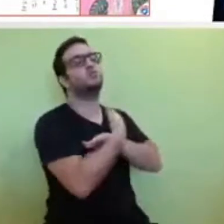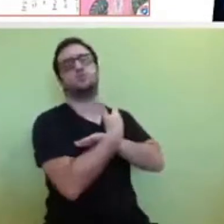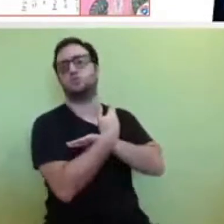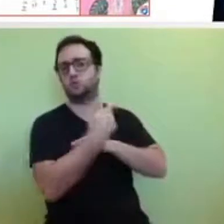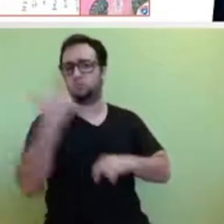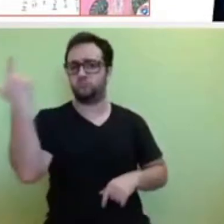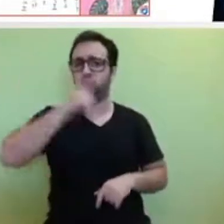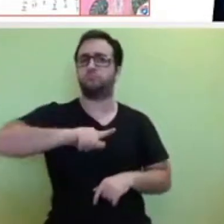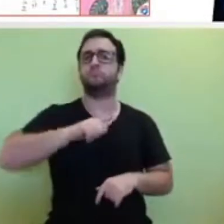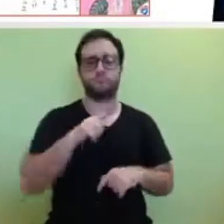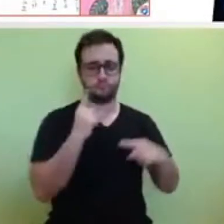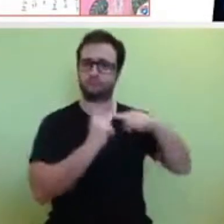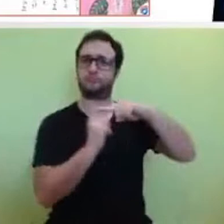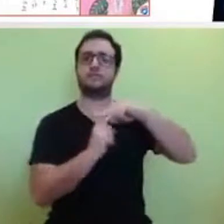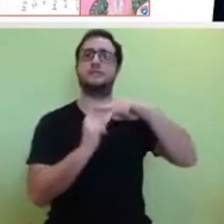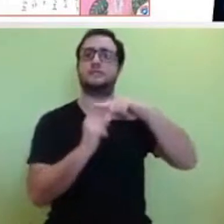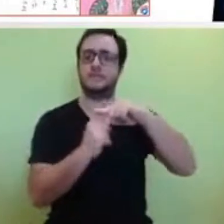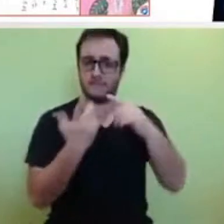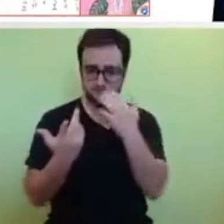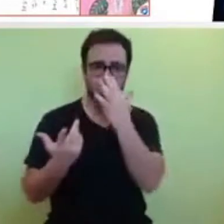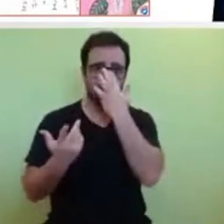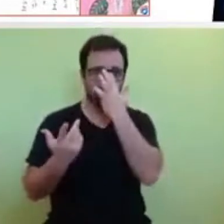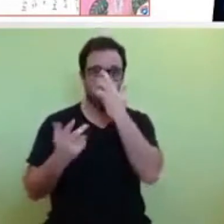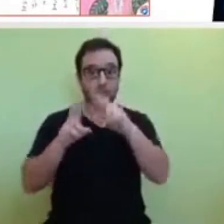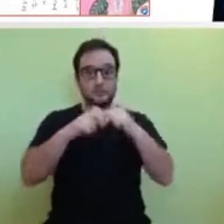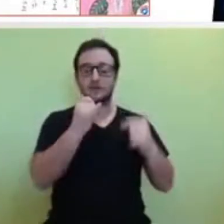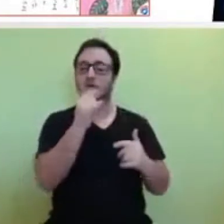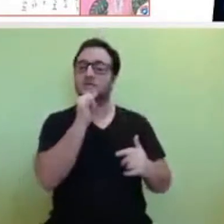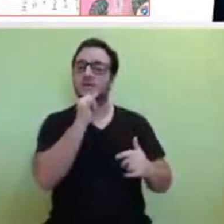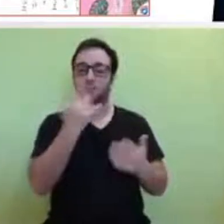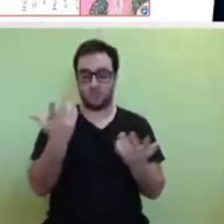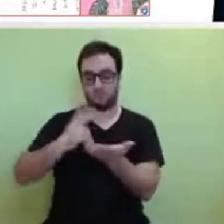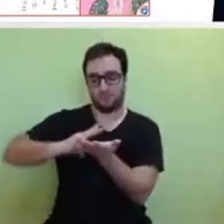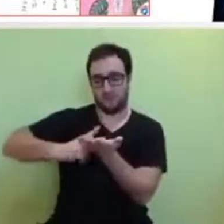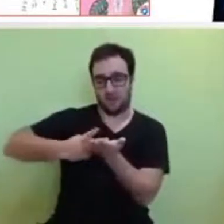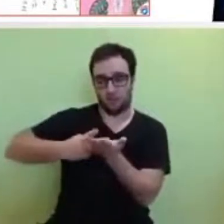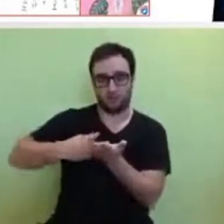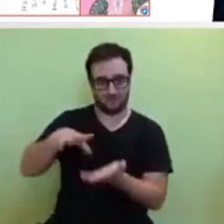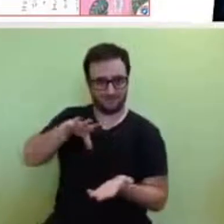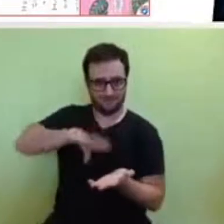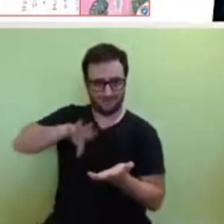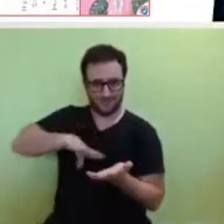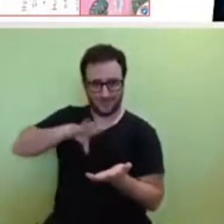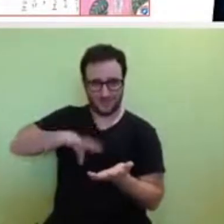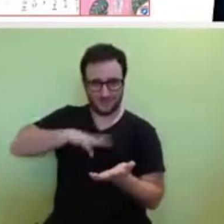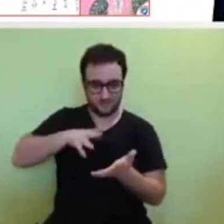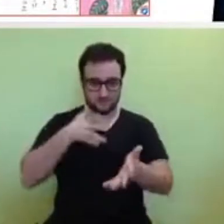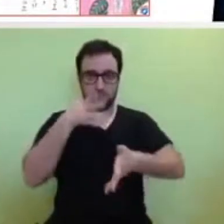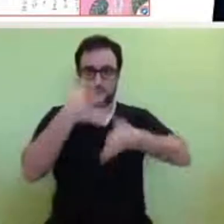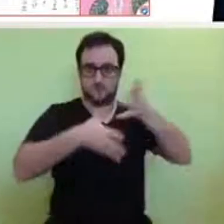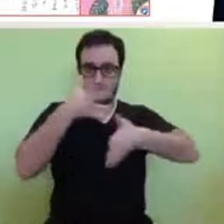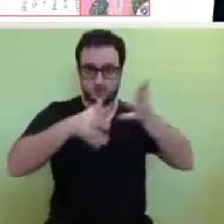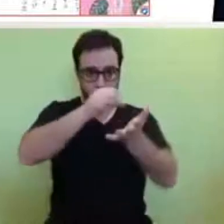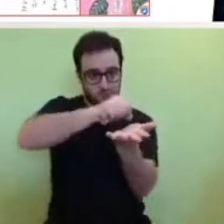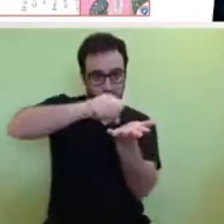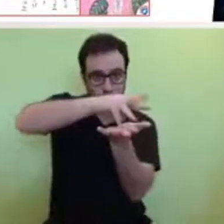de Libras, de português para Libras escrita, ou de Libras escrita para a língua